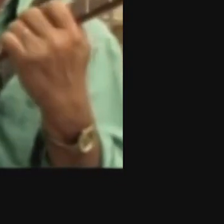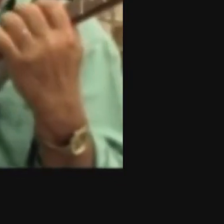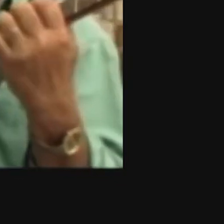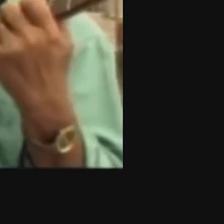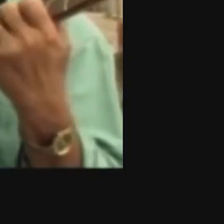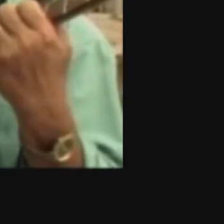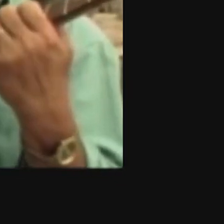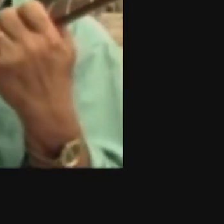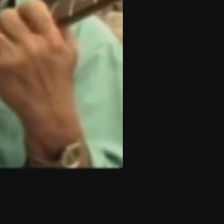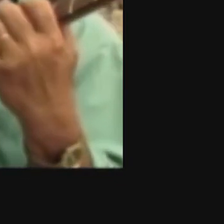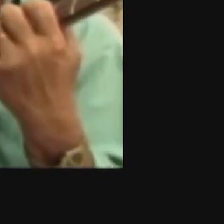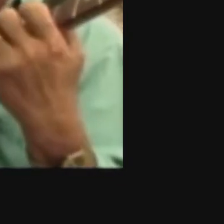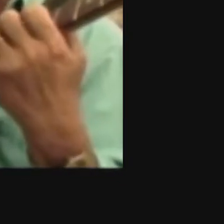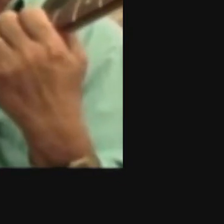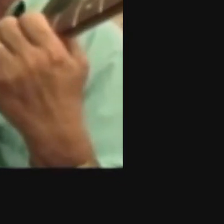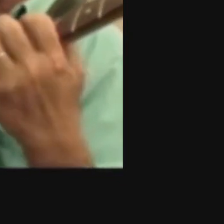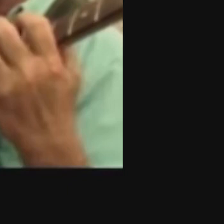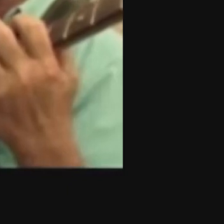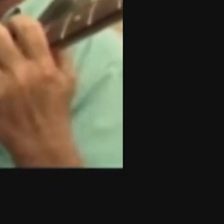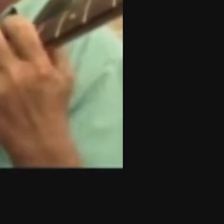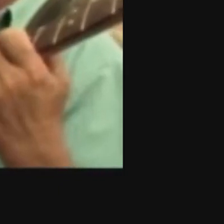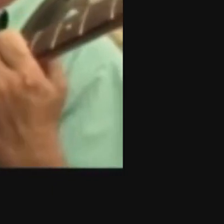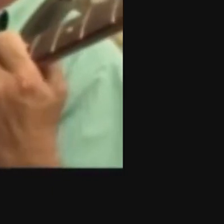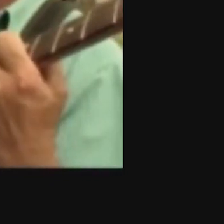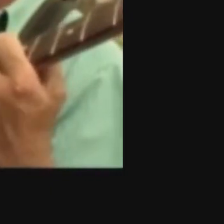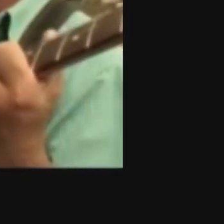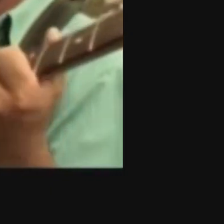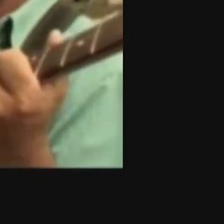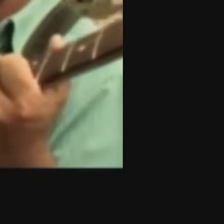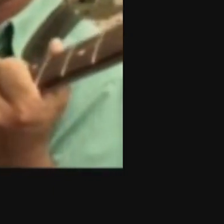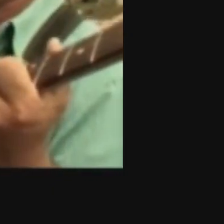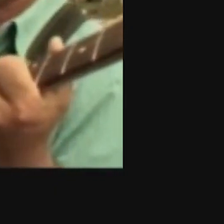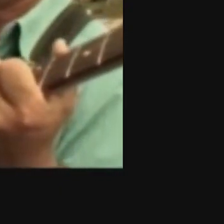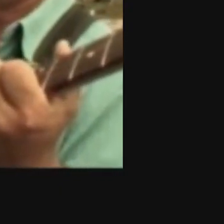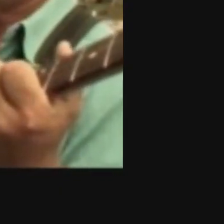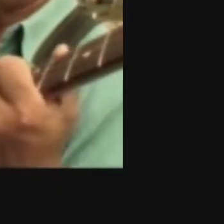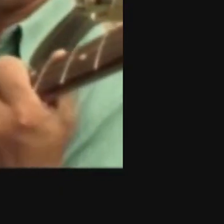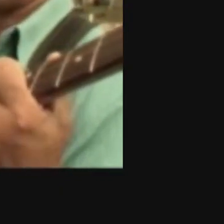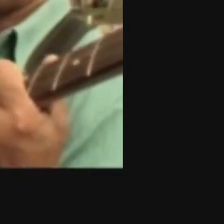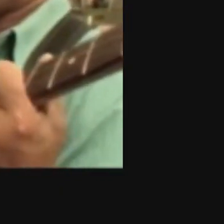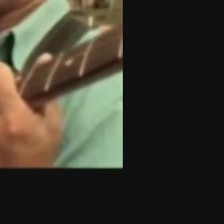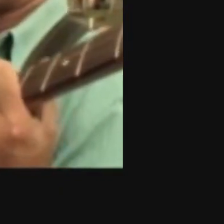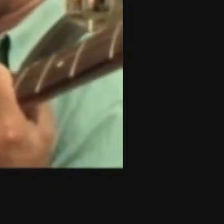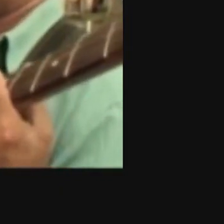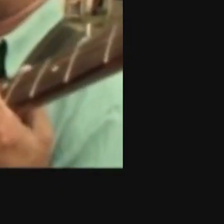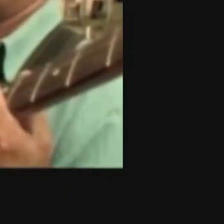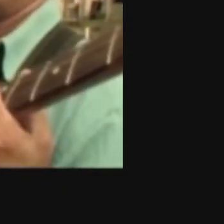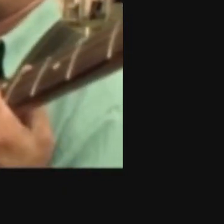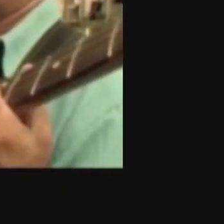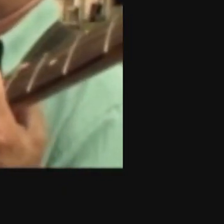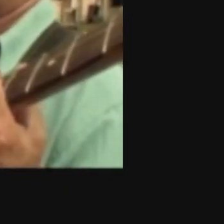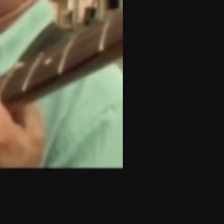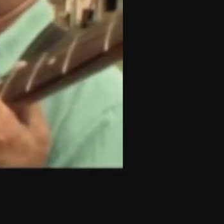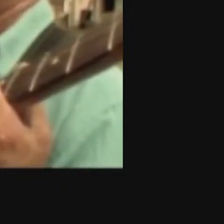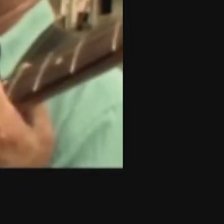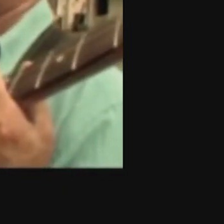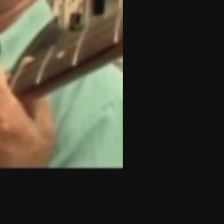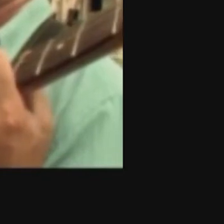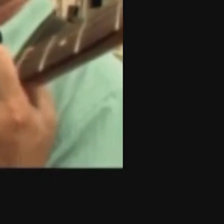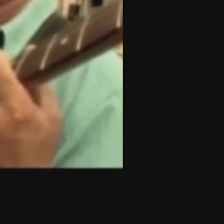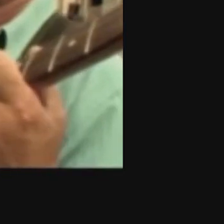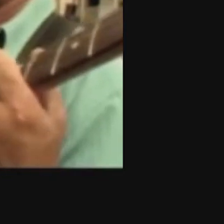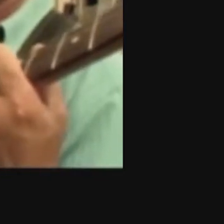Essa doce melodia é pura igualmente a flor, perene como uma fonte,